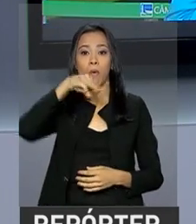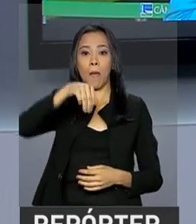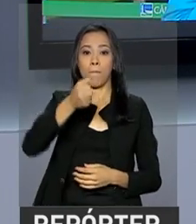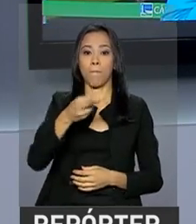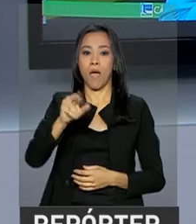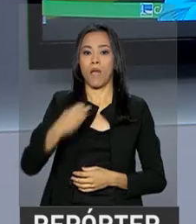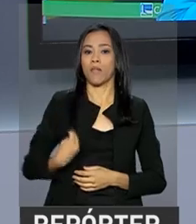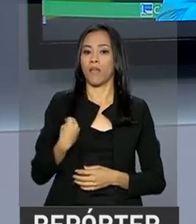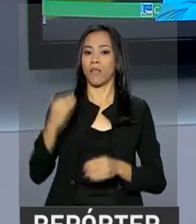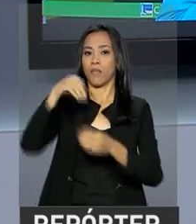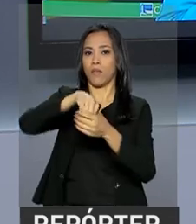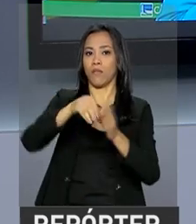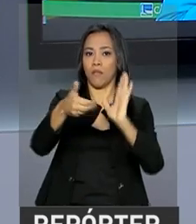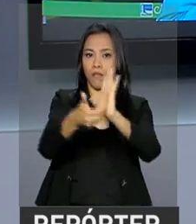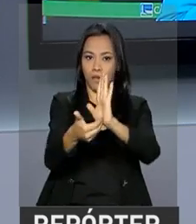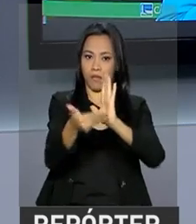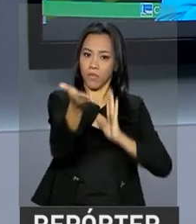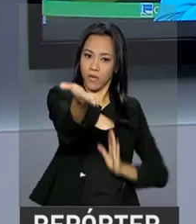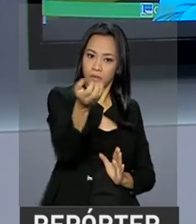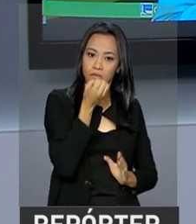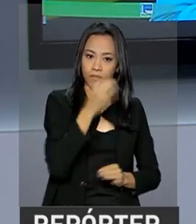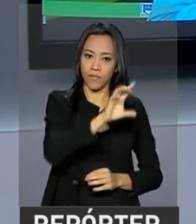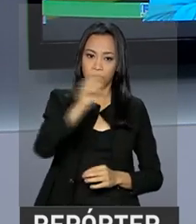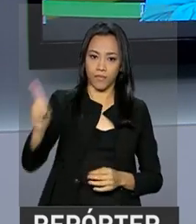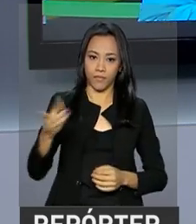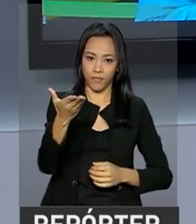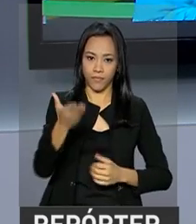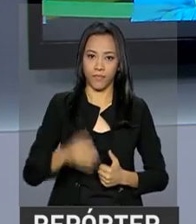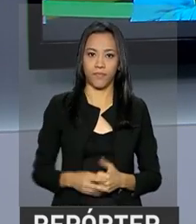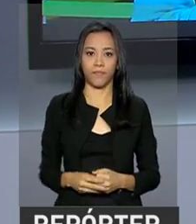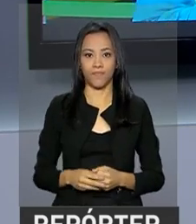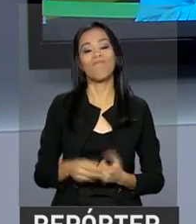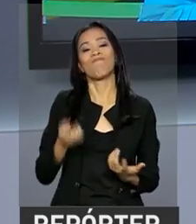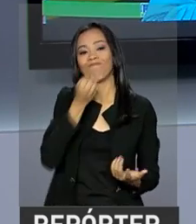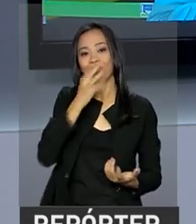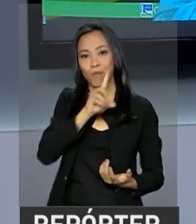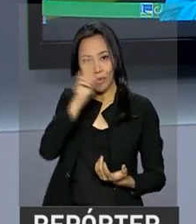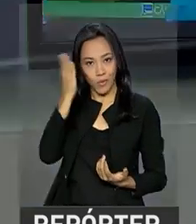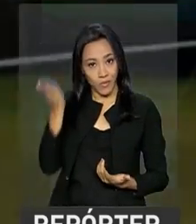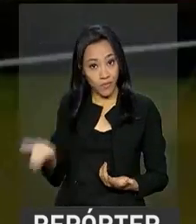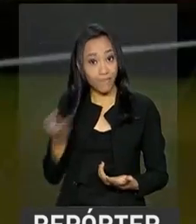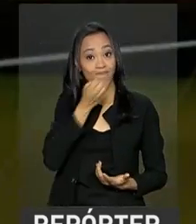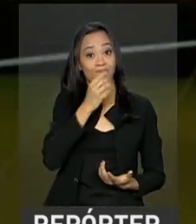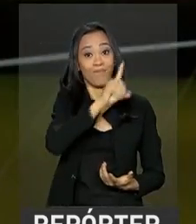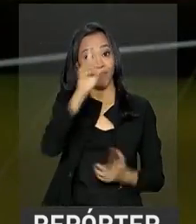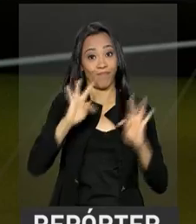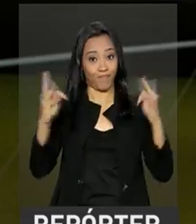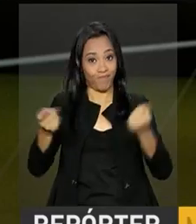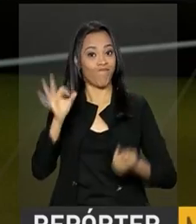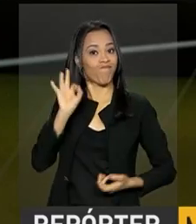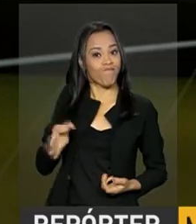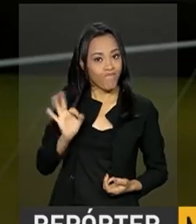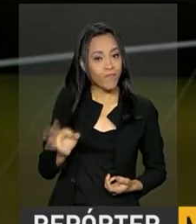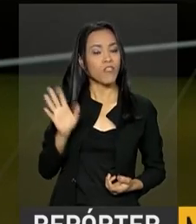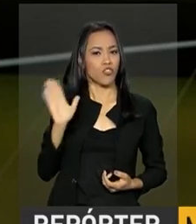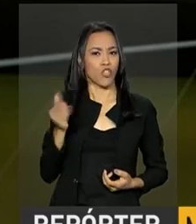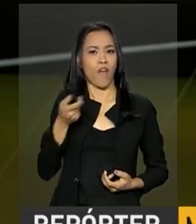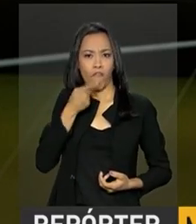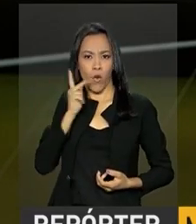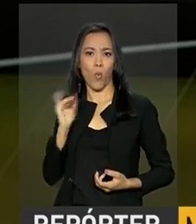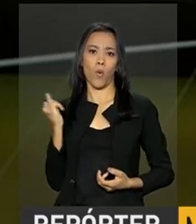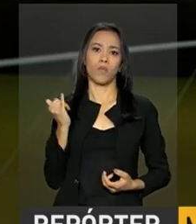acompanhando essa movimentação Mara bom dia bom dia Jaime Bom dia a todos É isso mesmo Jaime Conforme você falou